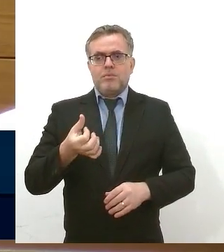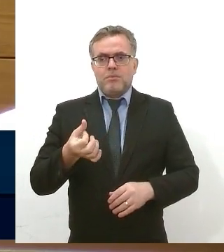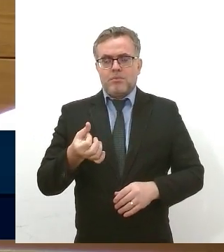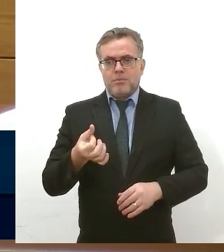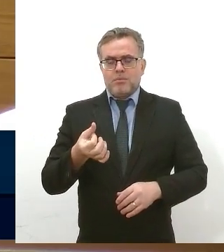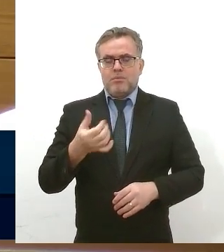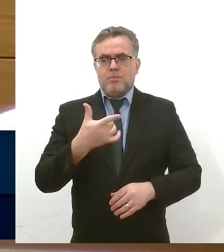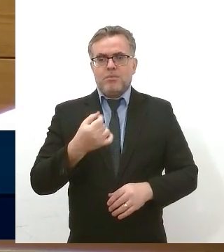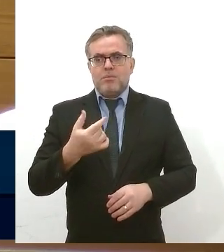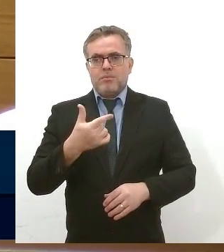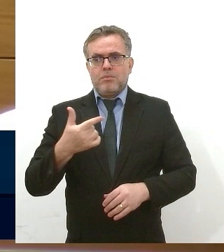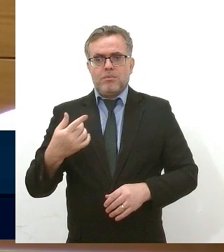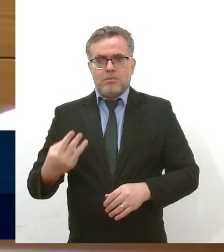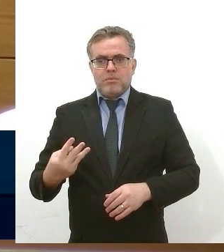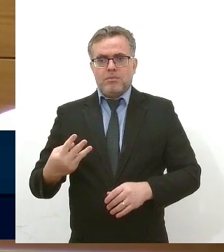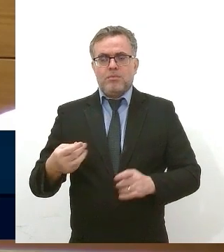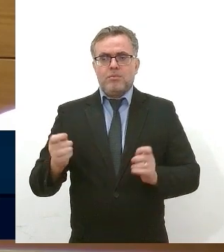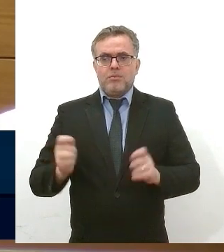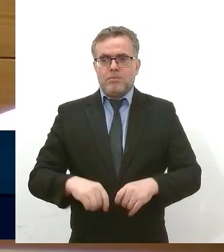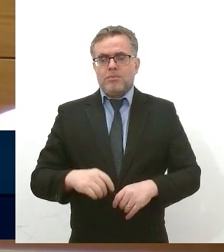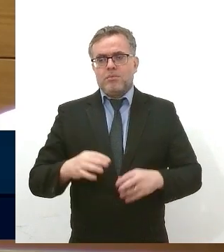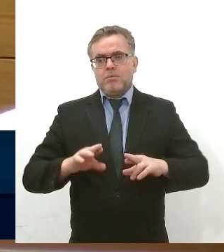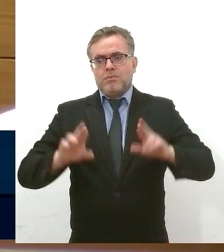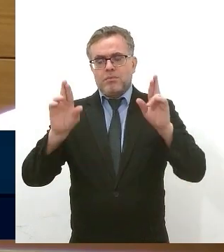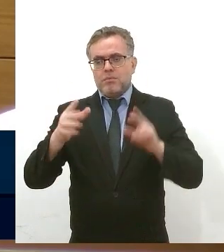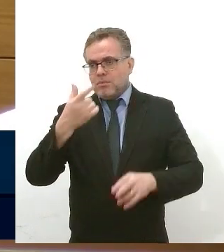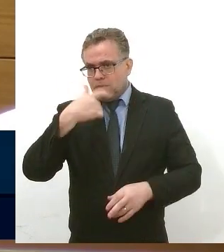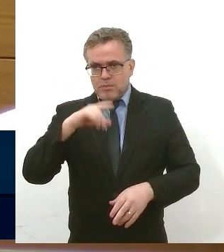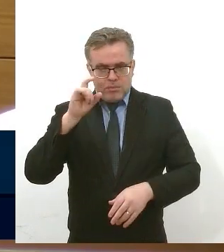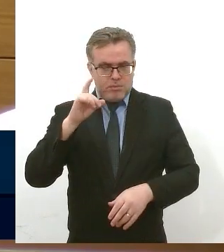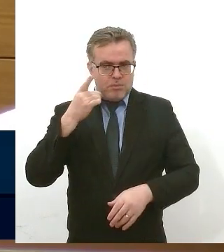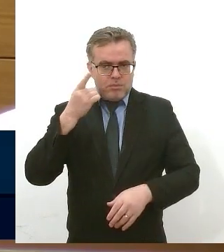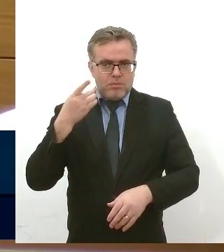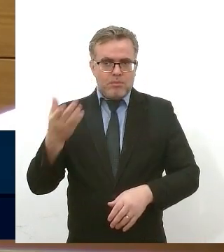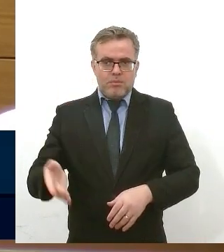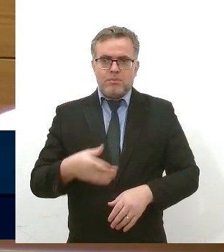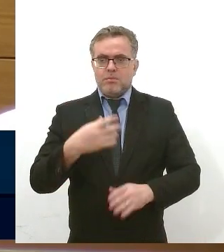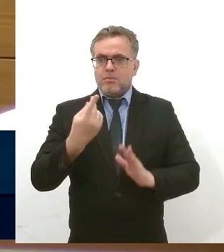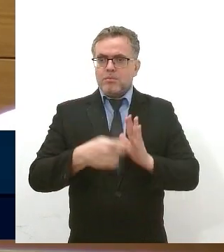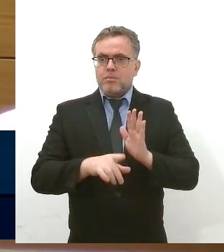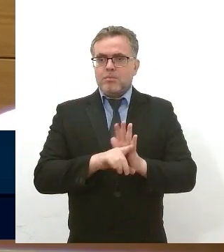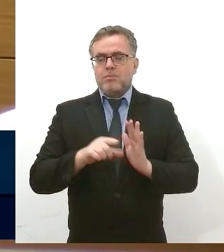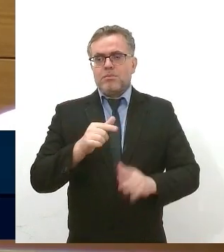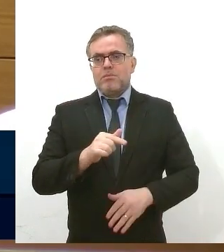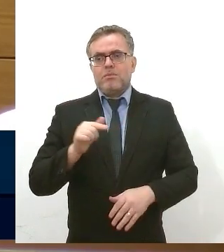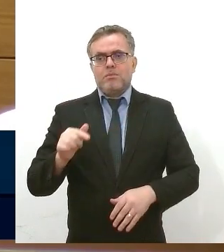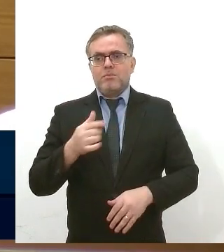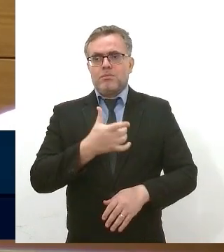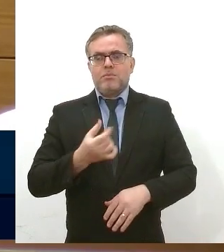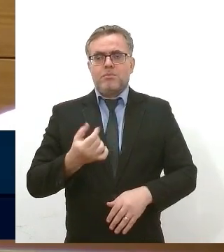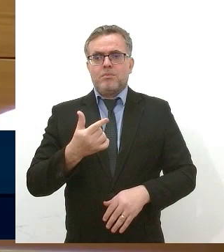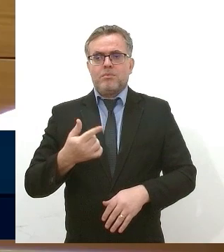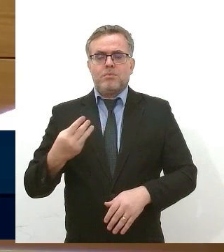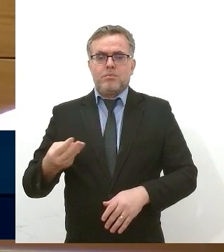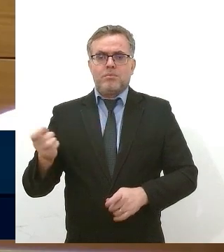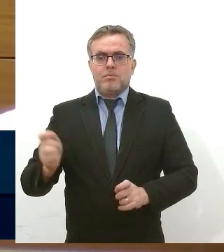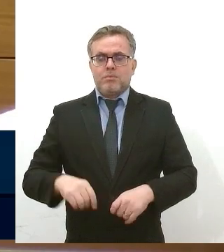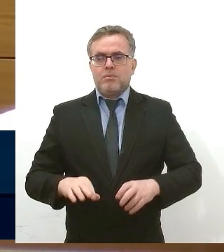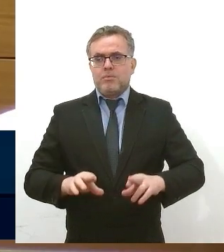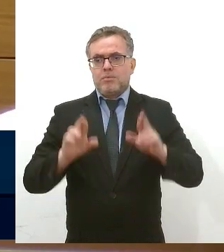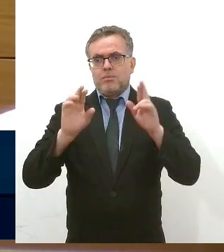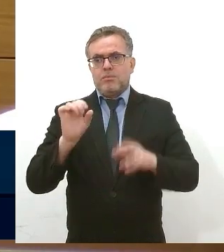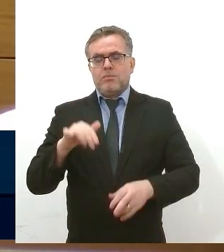76/2023, George Passos. Projeto de lei número 77/2023, Lidiane Lucena. Projeto de lei